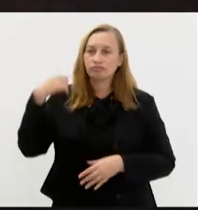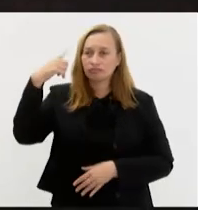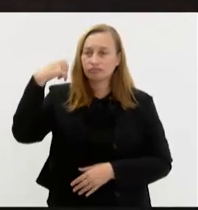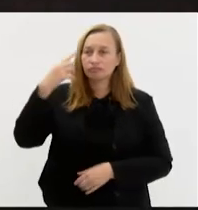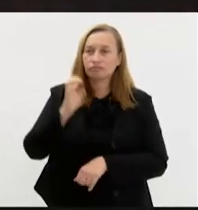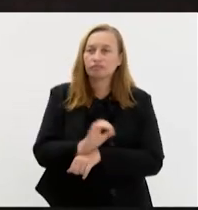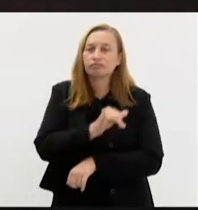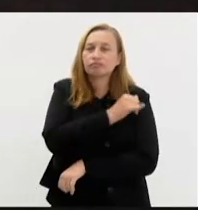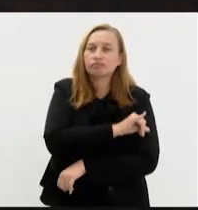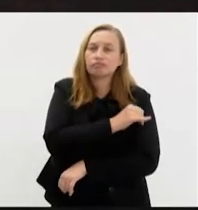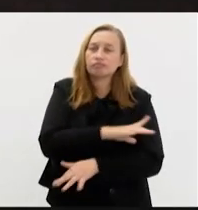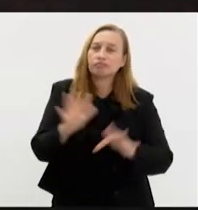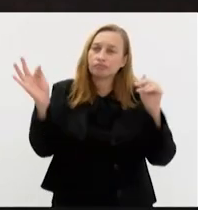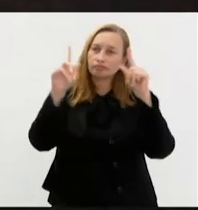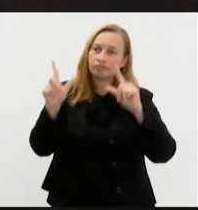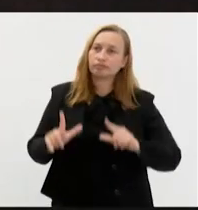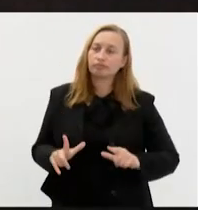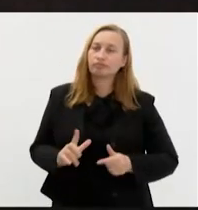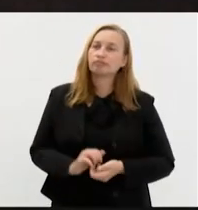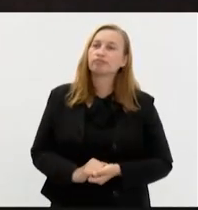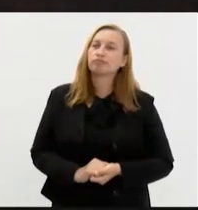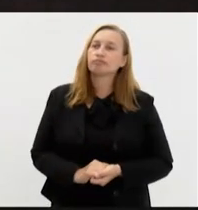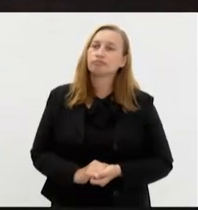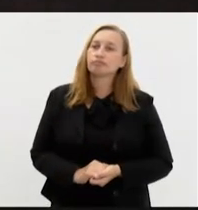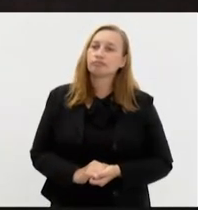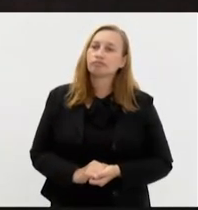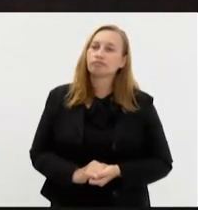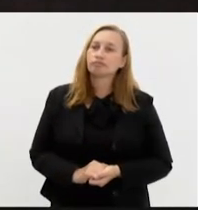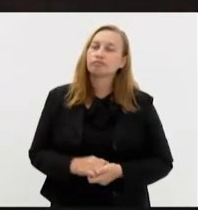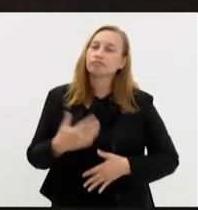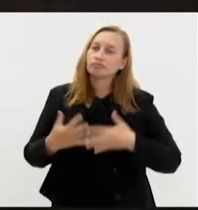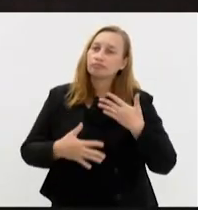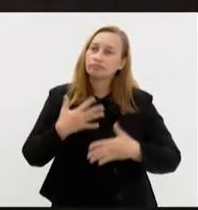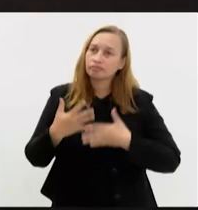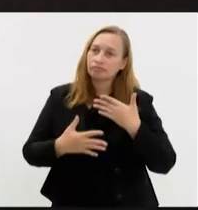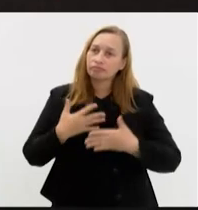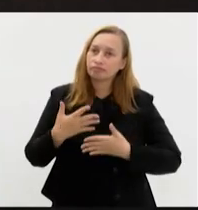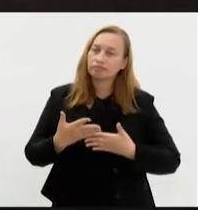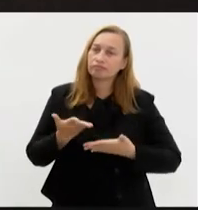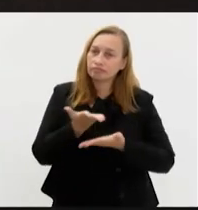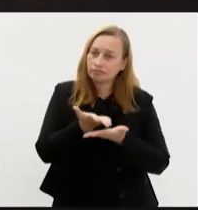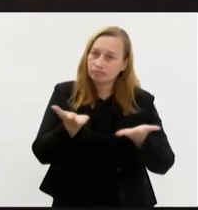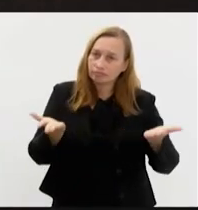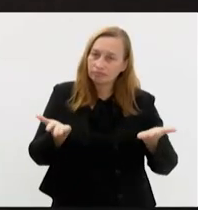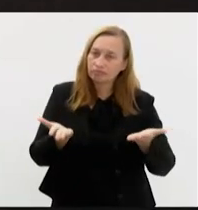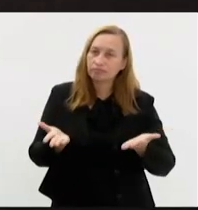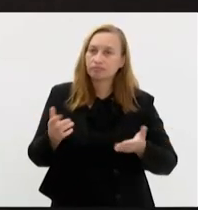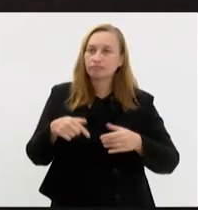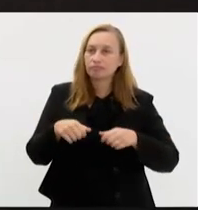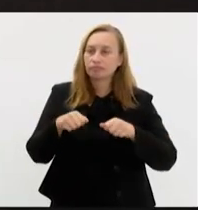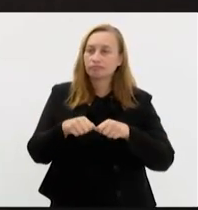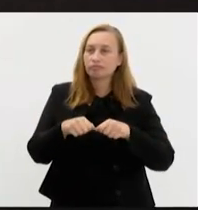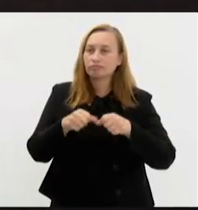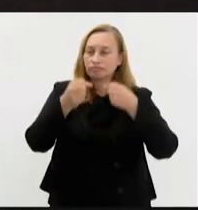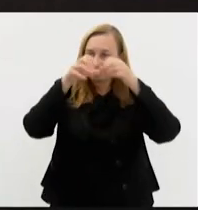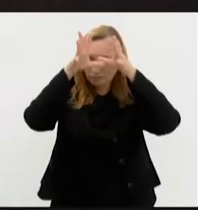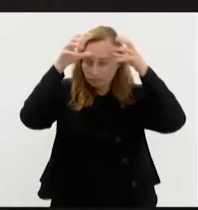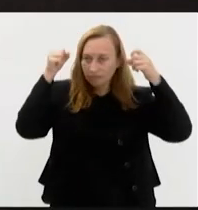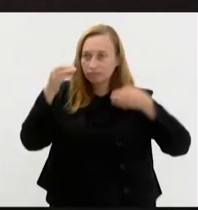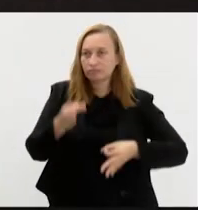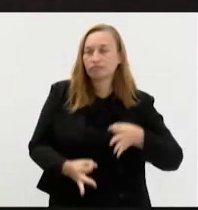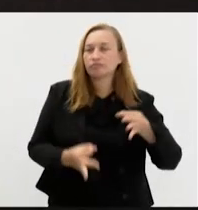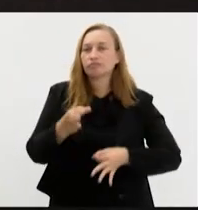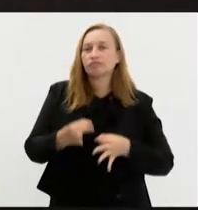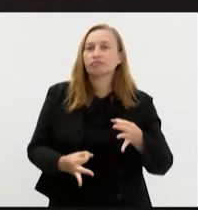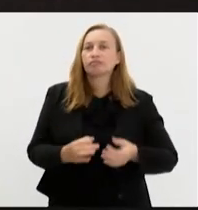felizes contentes né engrandecidos com o brilhantismo de vossa excelência naquele tribunal no nosso tribunal